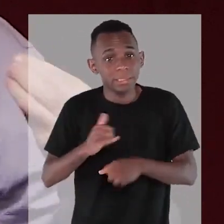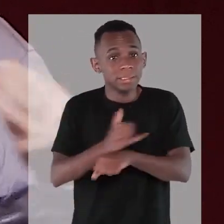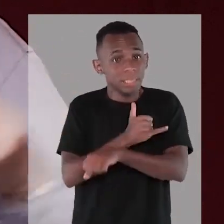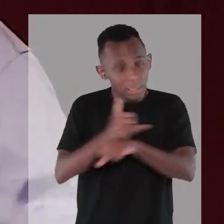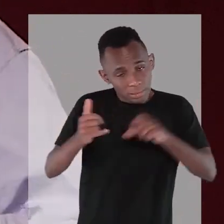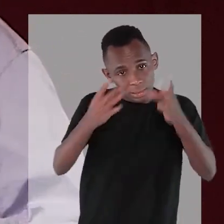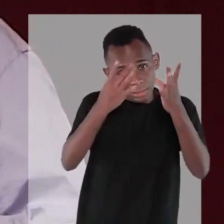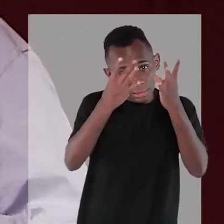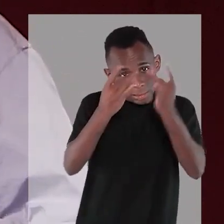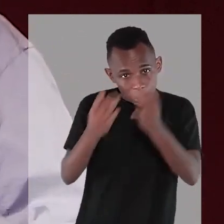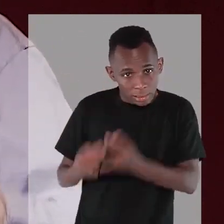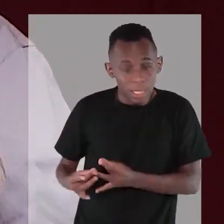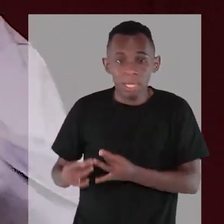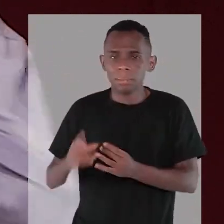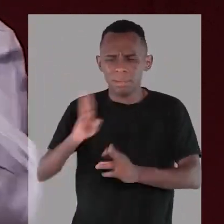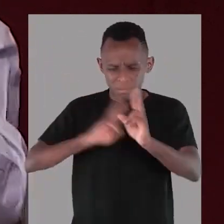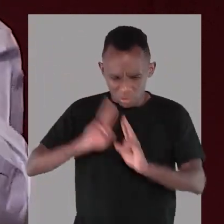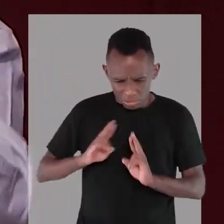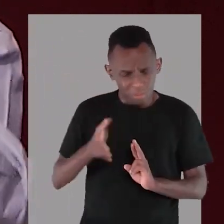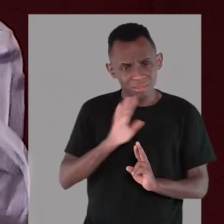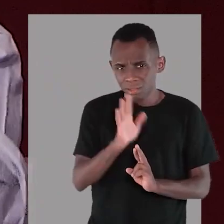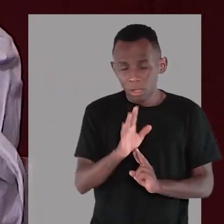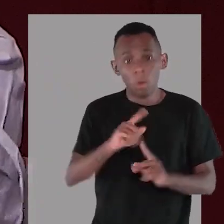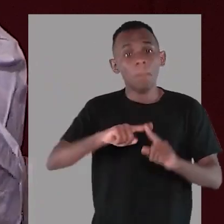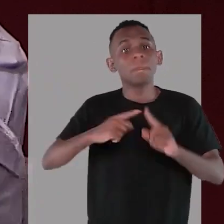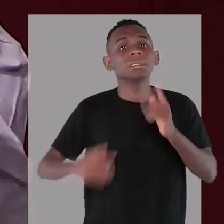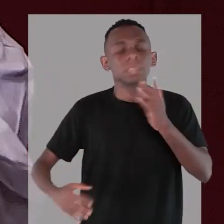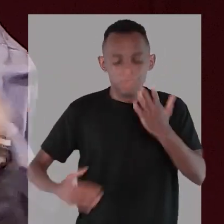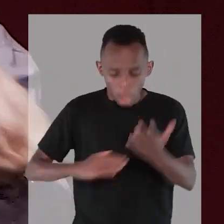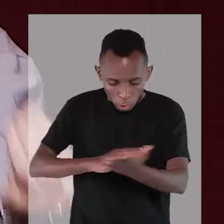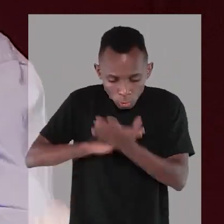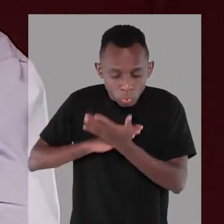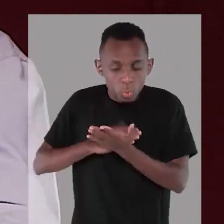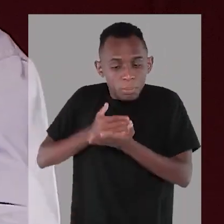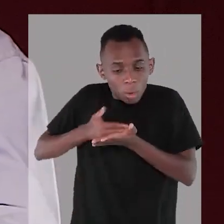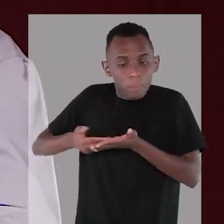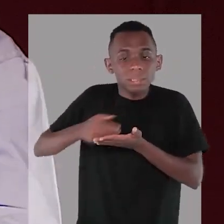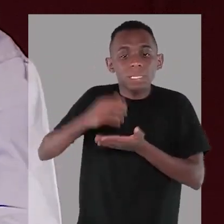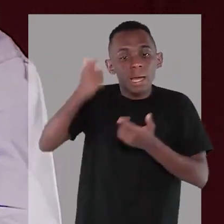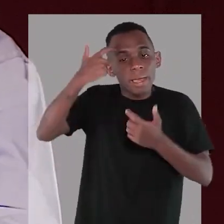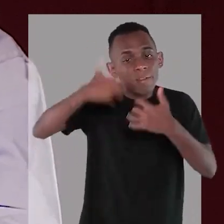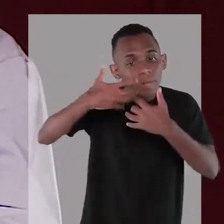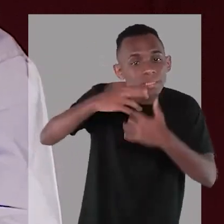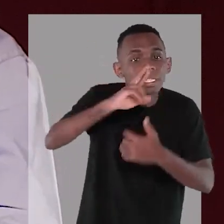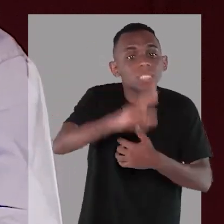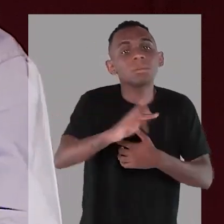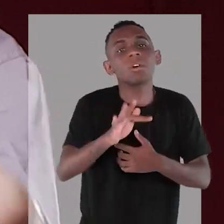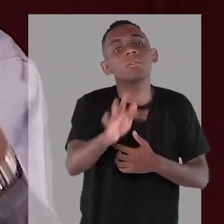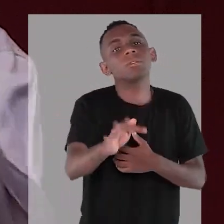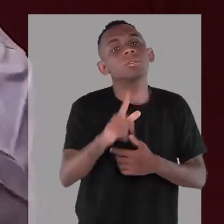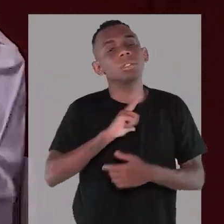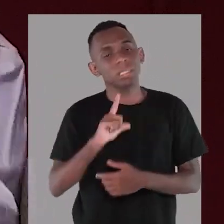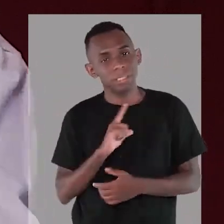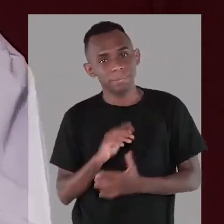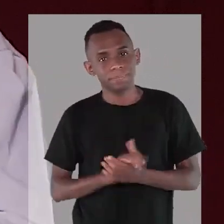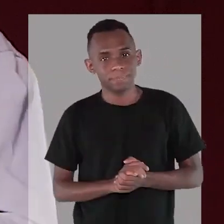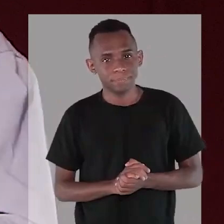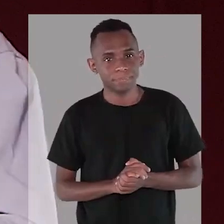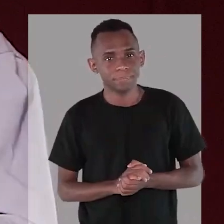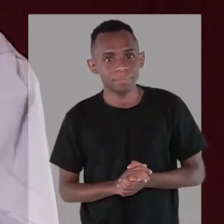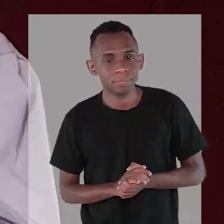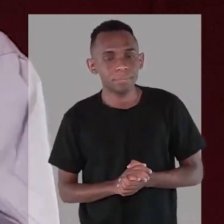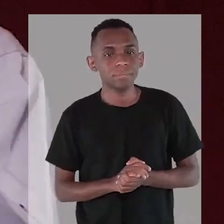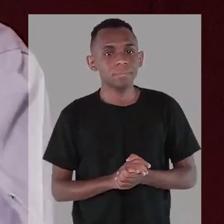todas as minhas questões, mas que nos ajudam pelo menos a começar a responder essas questões. Né? Começar a